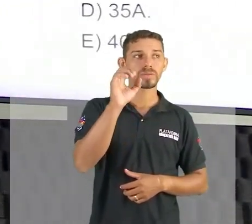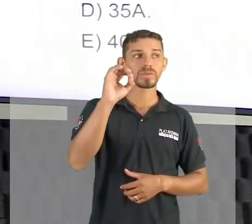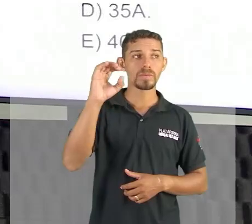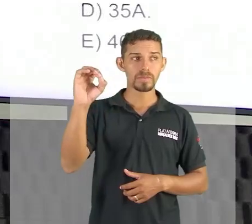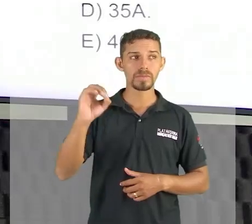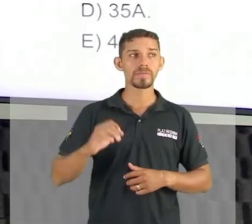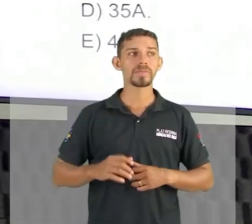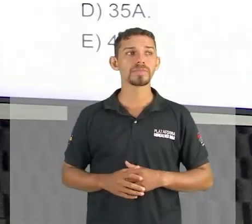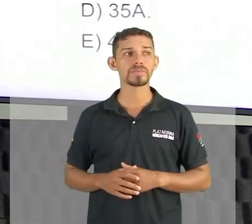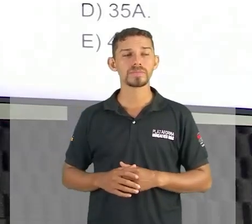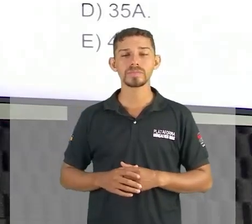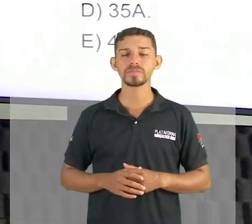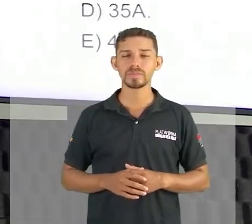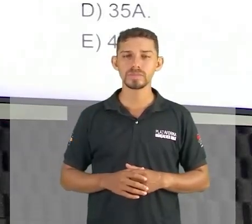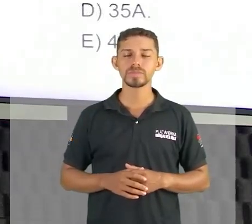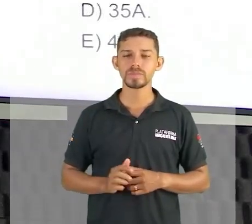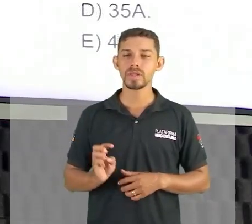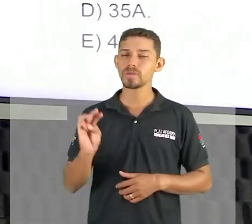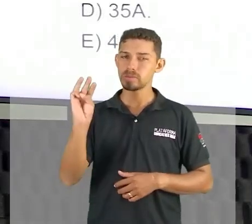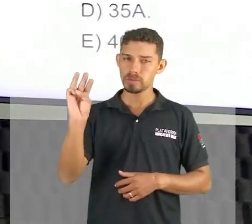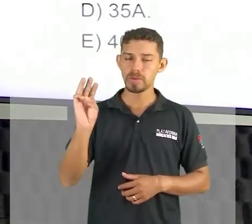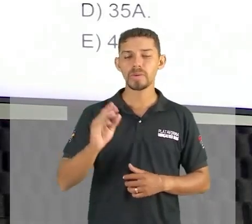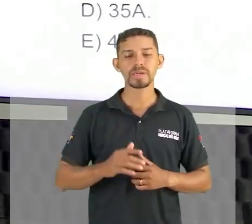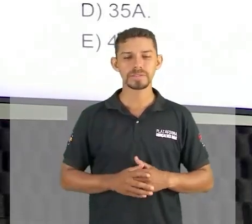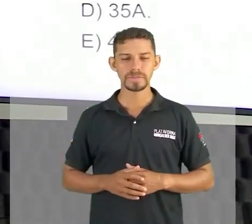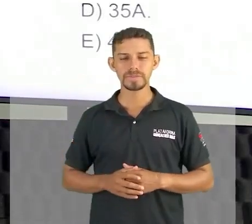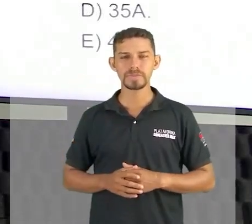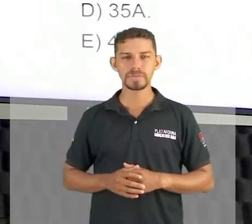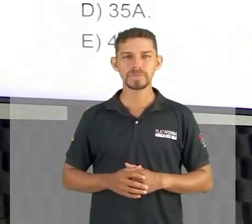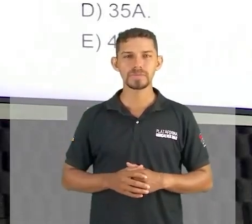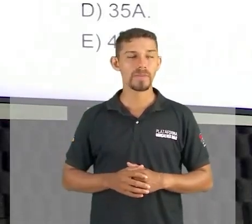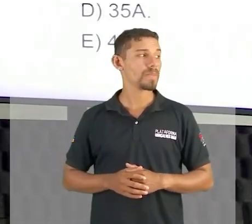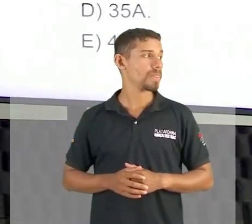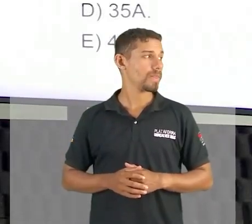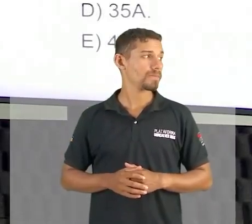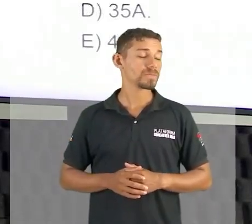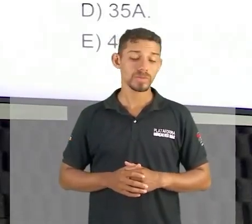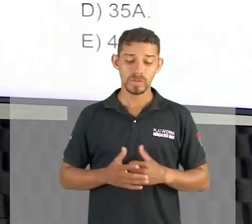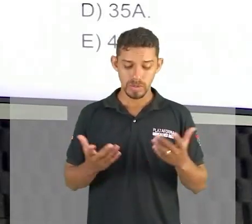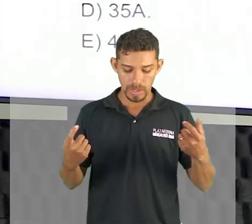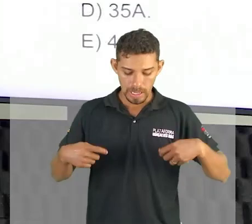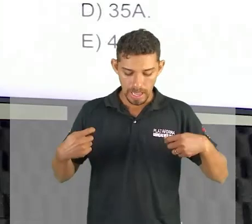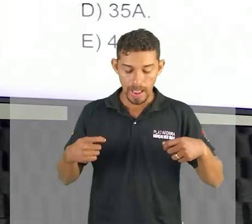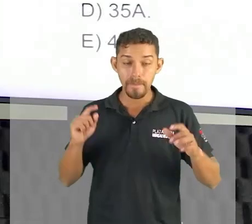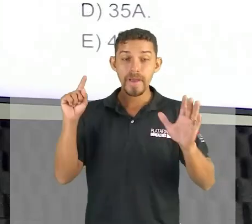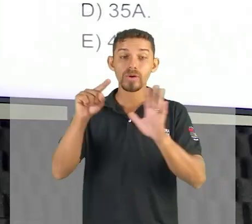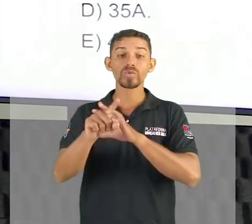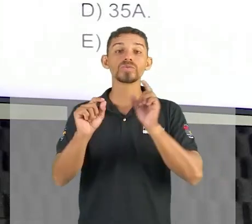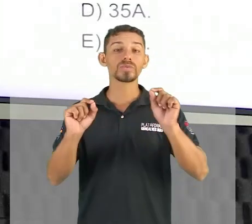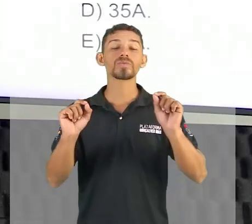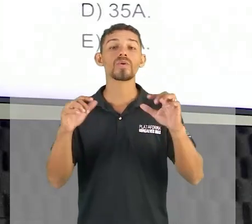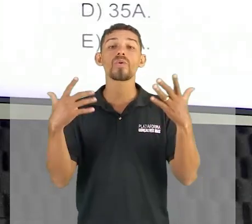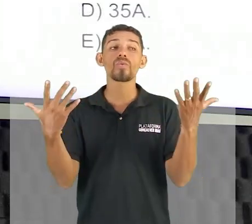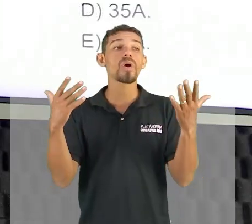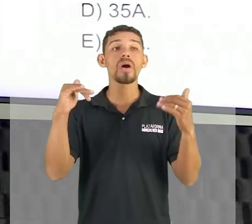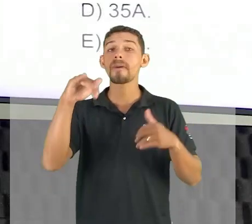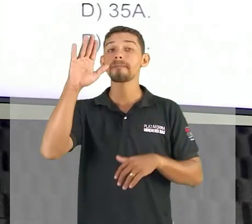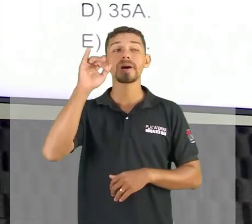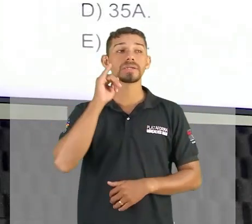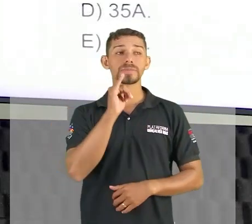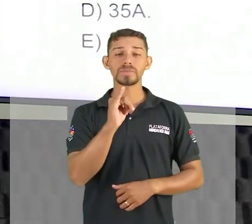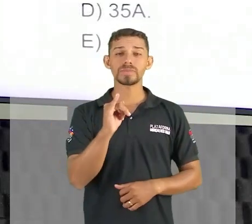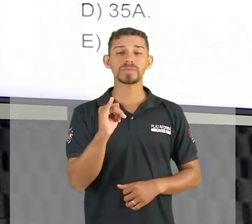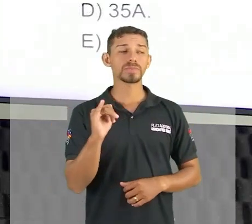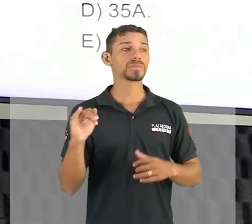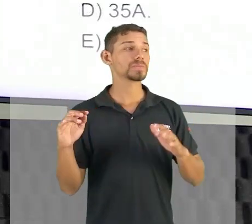mais detalhe 6800 w para isso a pergunta é Qual é a corrente máxima ele vai ser